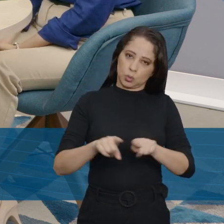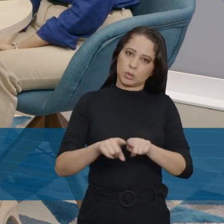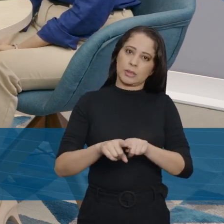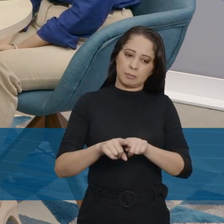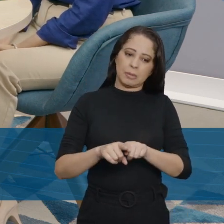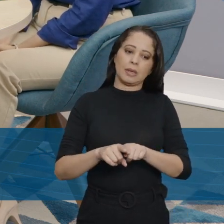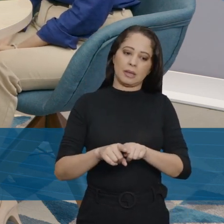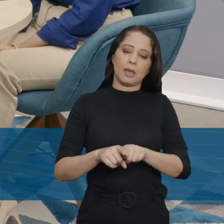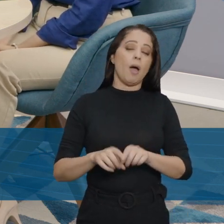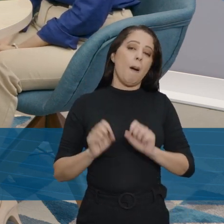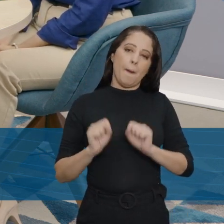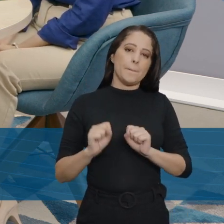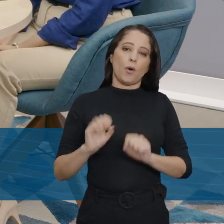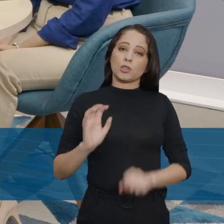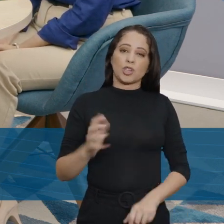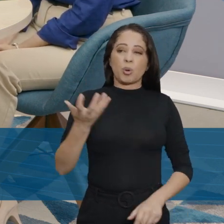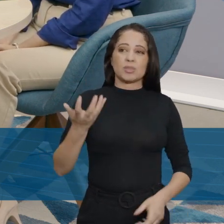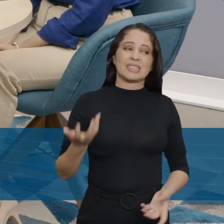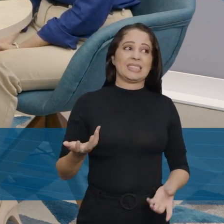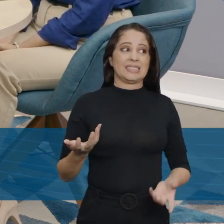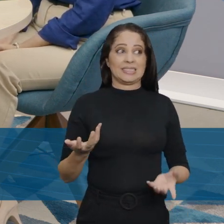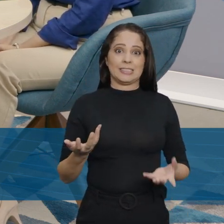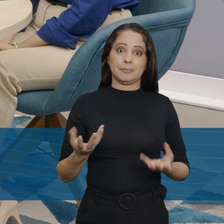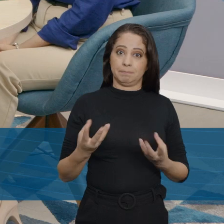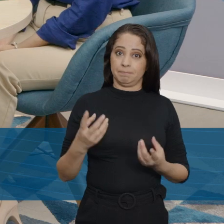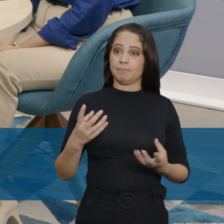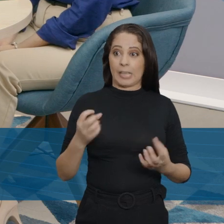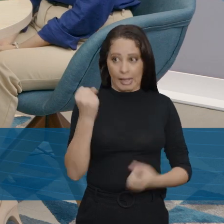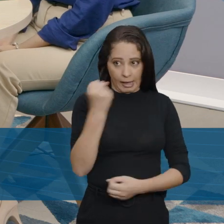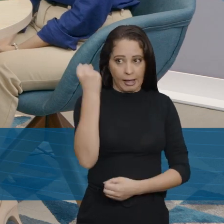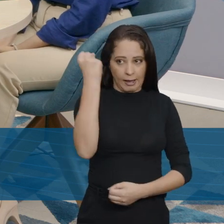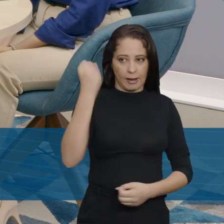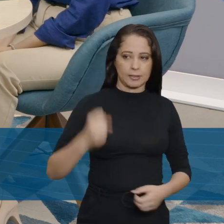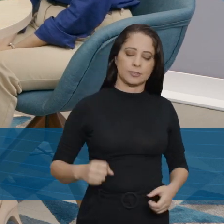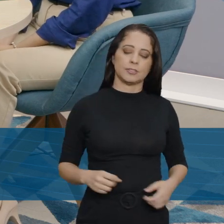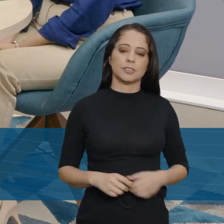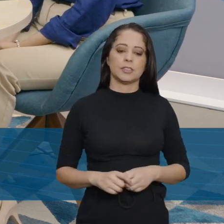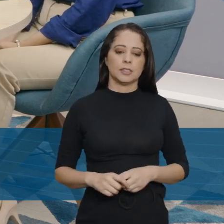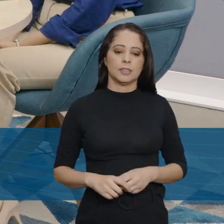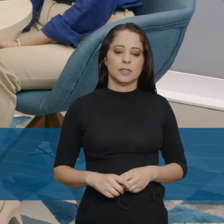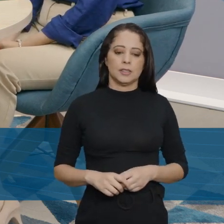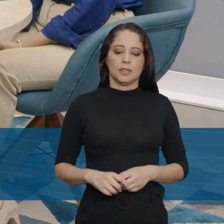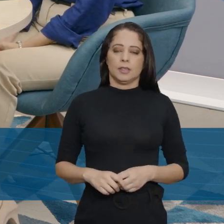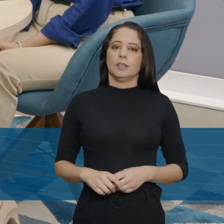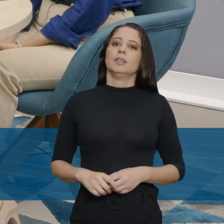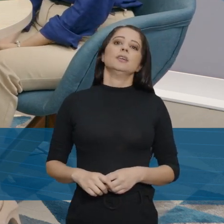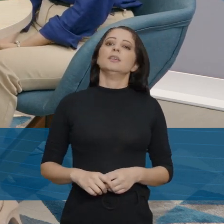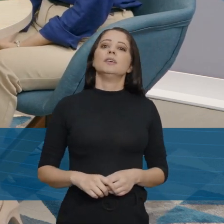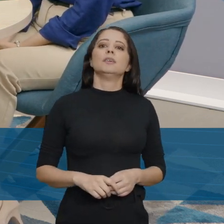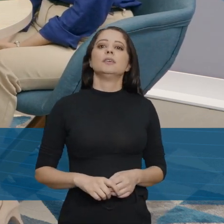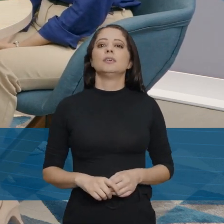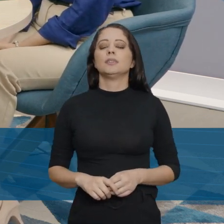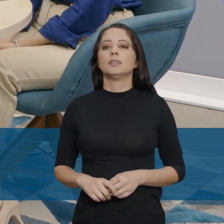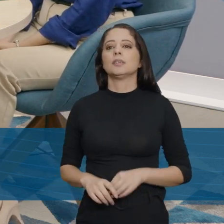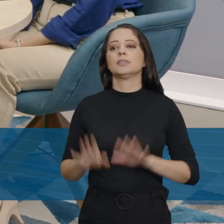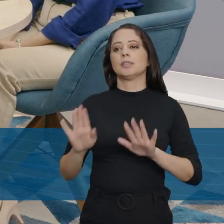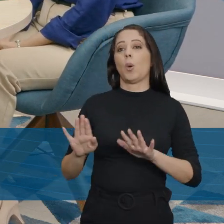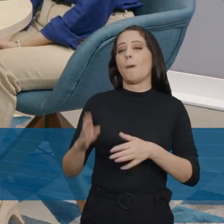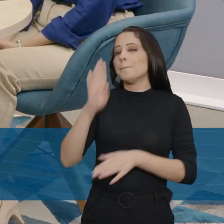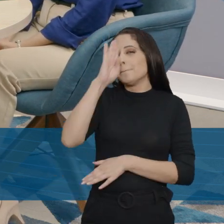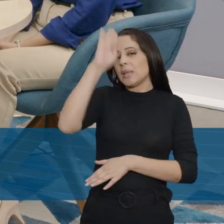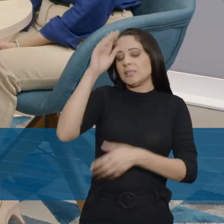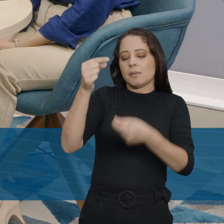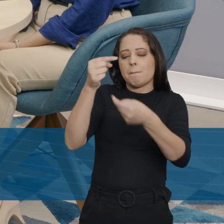perigosa, né? Resultar em situações trágicas mesmo. Exatamente. Olha, Dani, acho que os